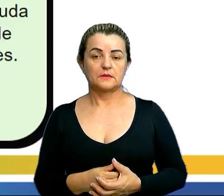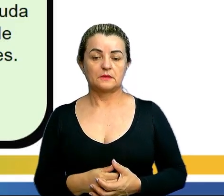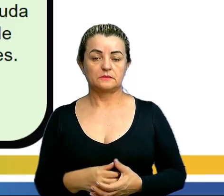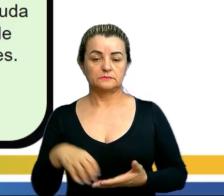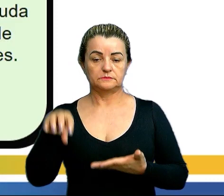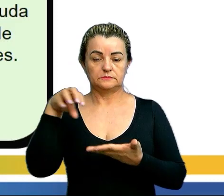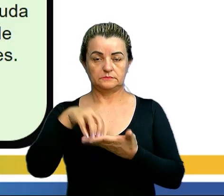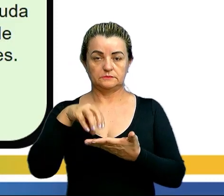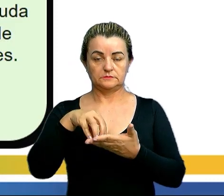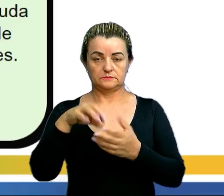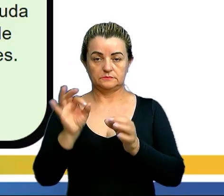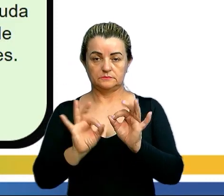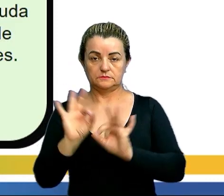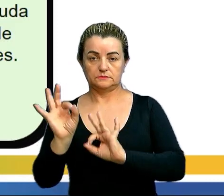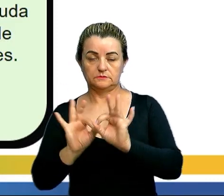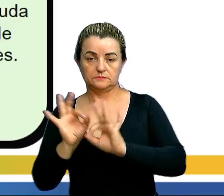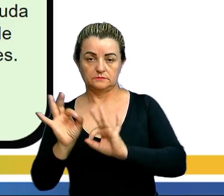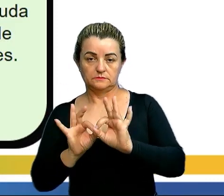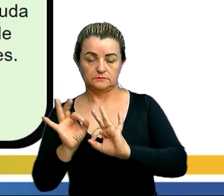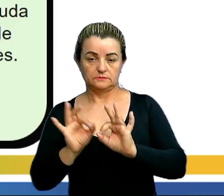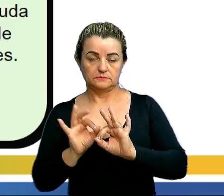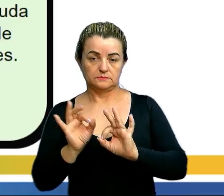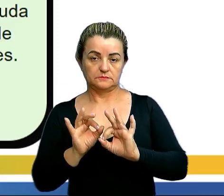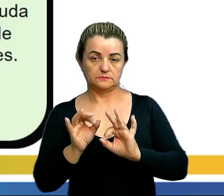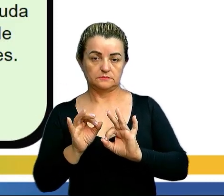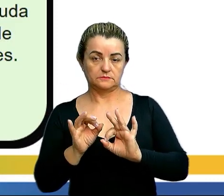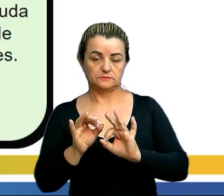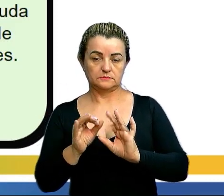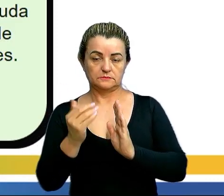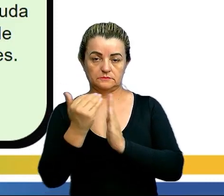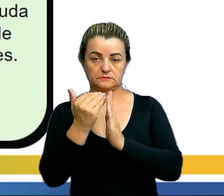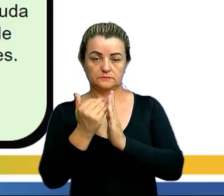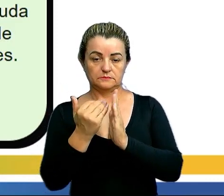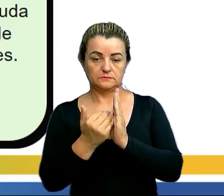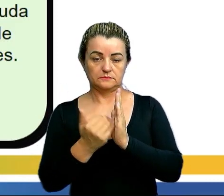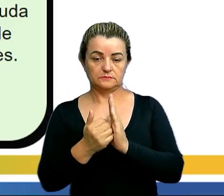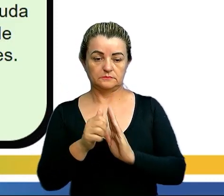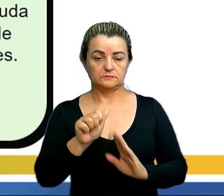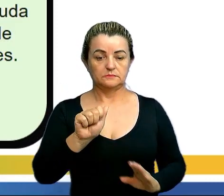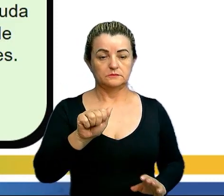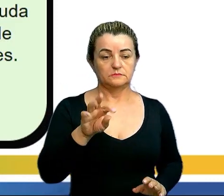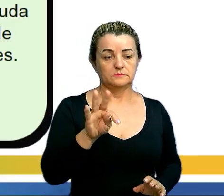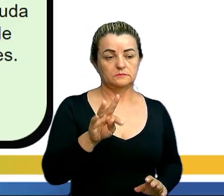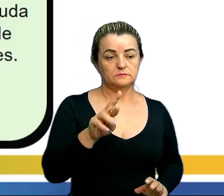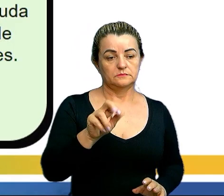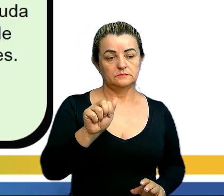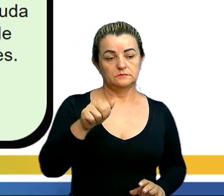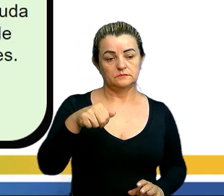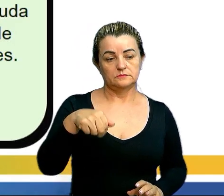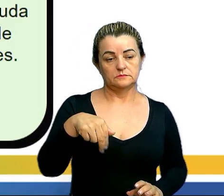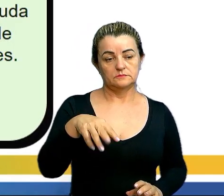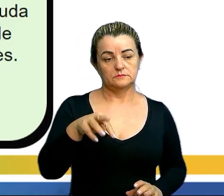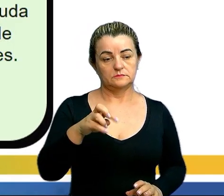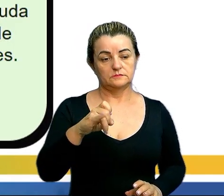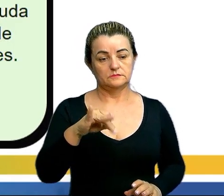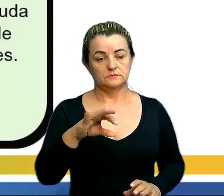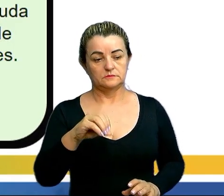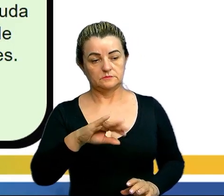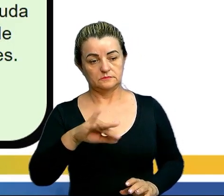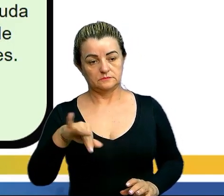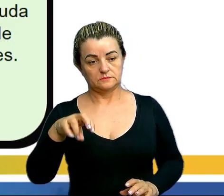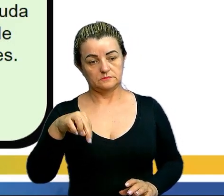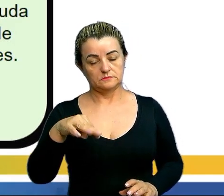A Organização do Tratado do Atlântico Norte, que é uma aliança militar e internacional, né, fundada também em